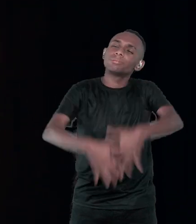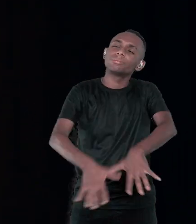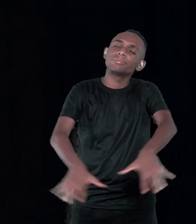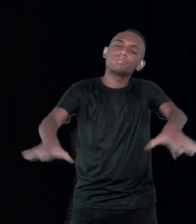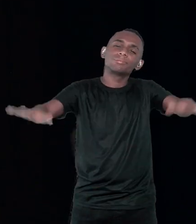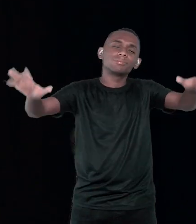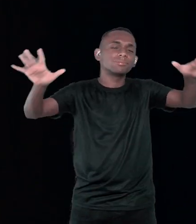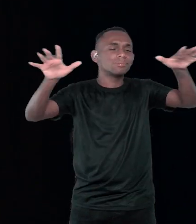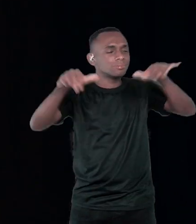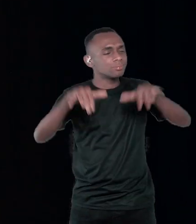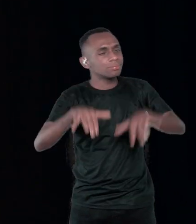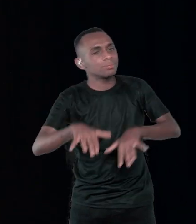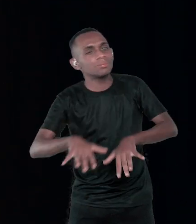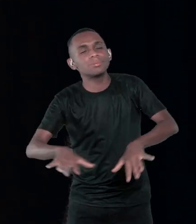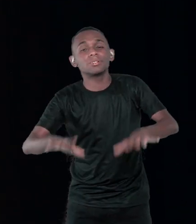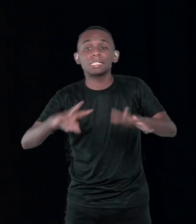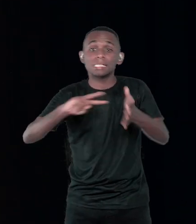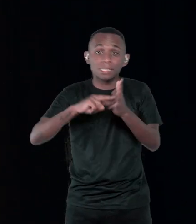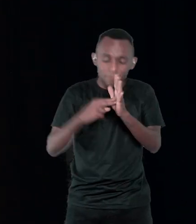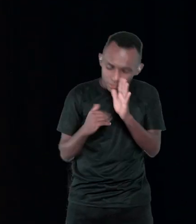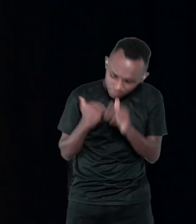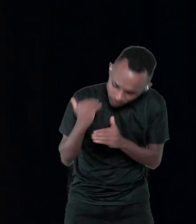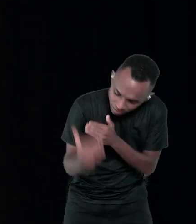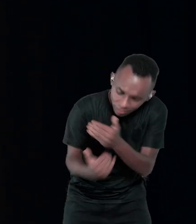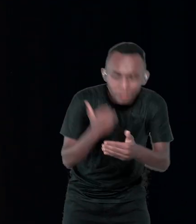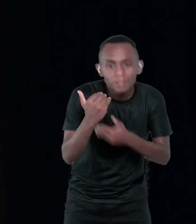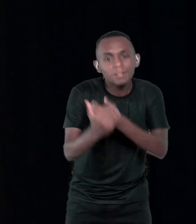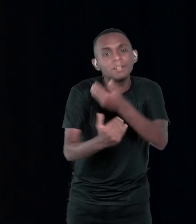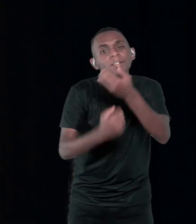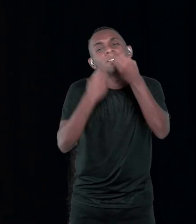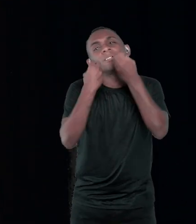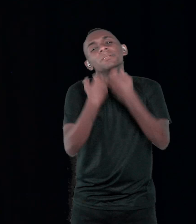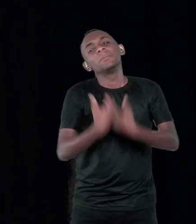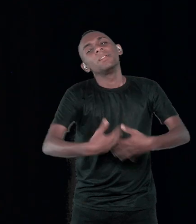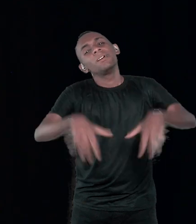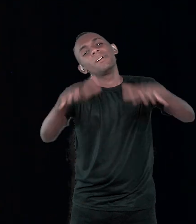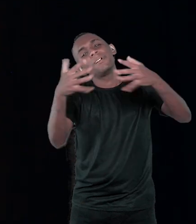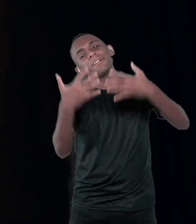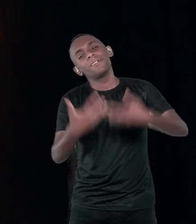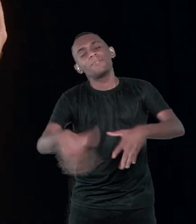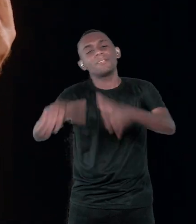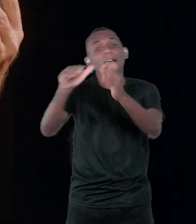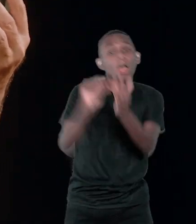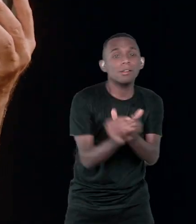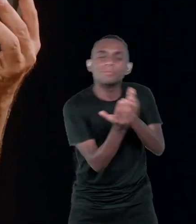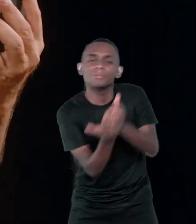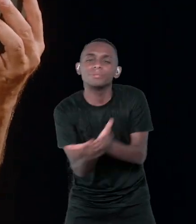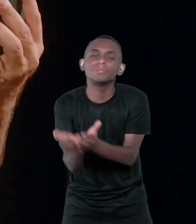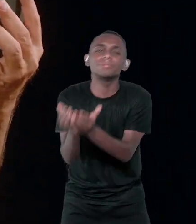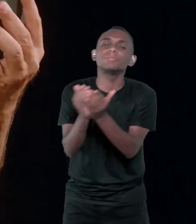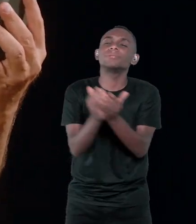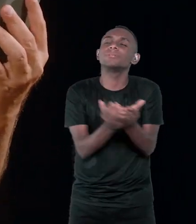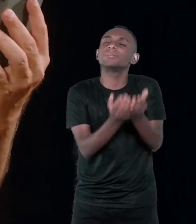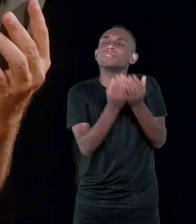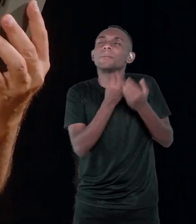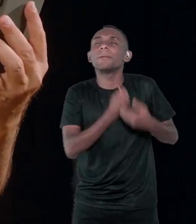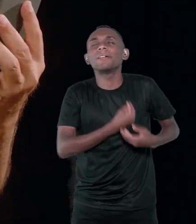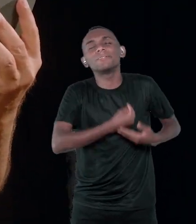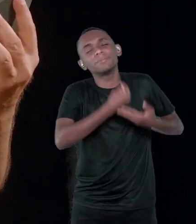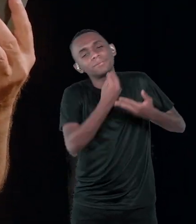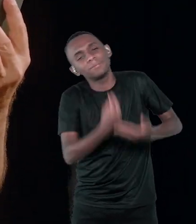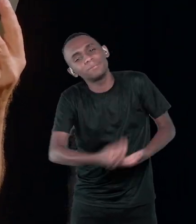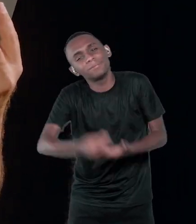deixem molhar, me deixem nutrir, me deixem servir. Me levem, me naveguem, mas me deixem a vida